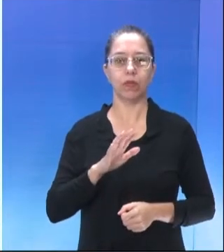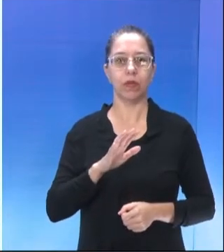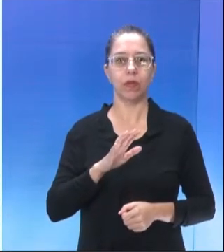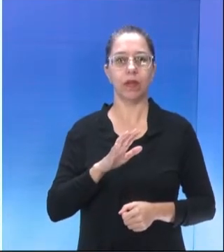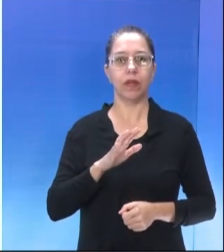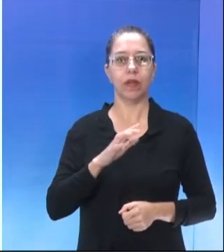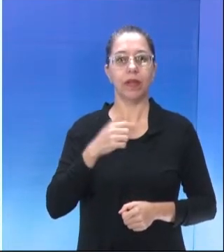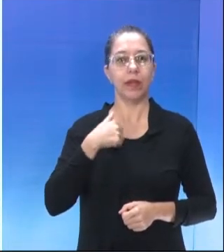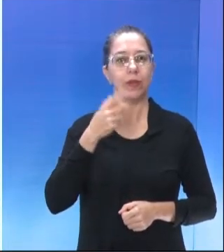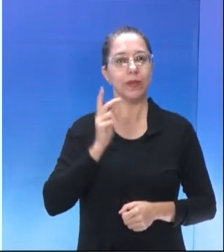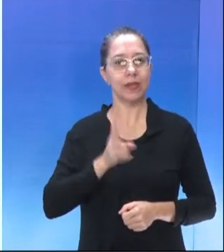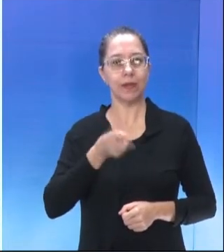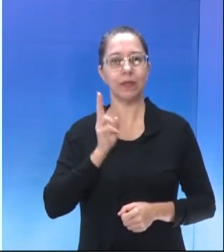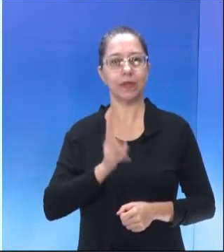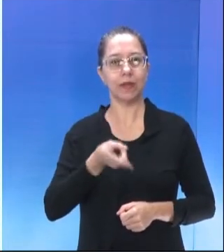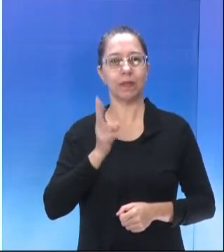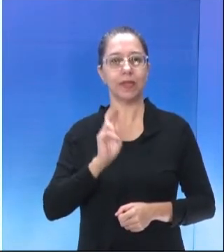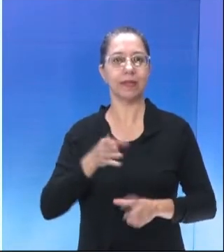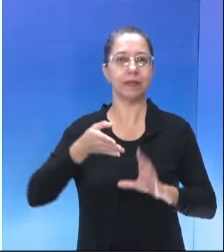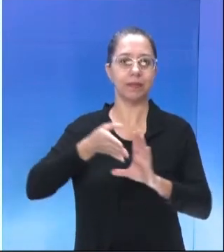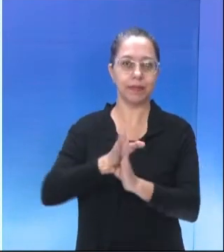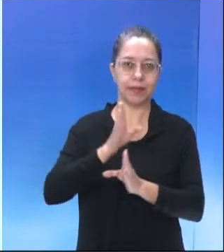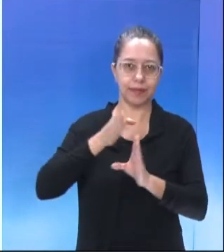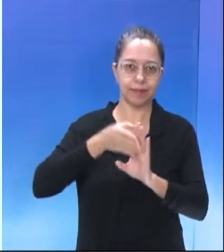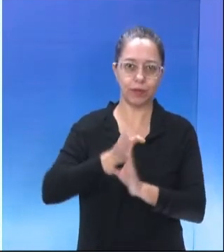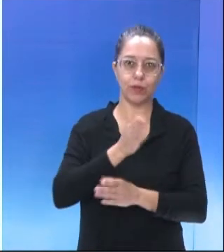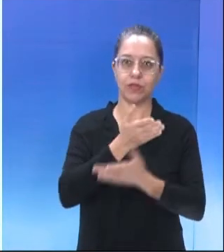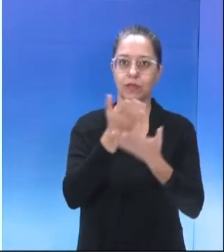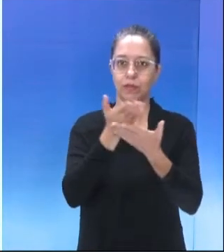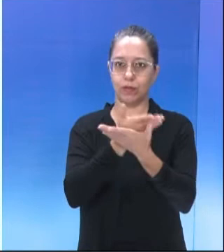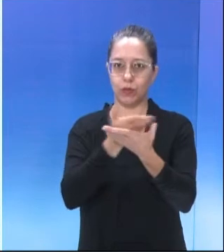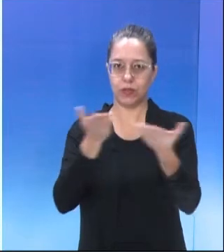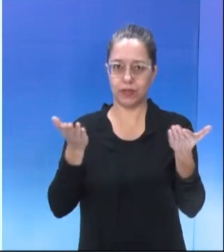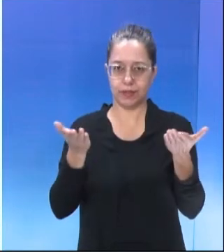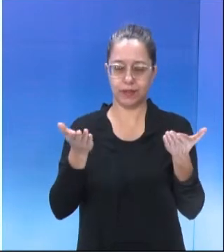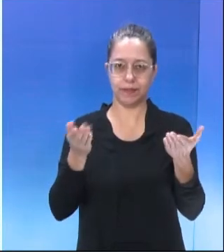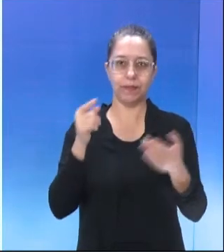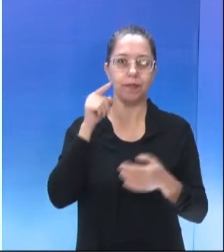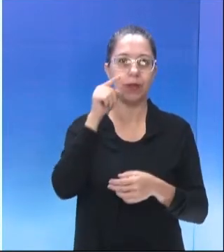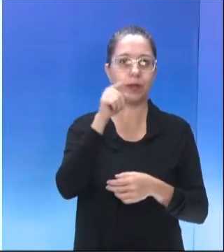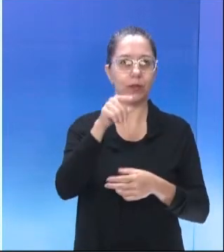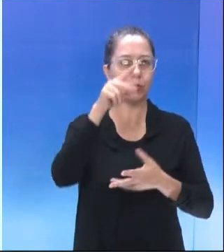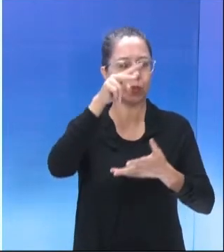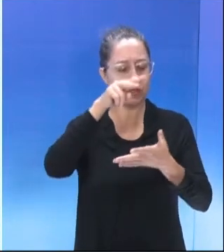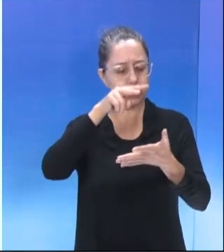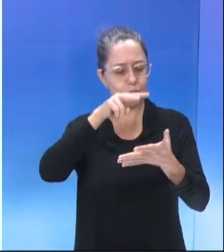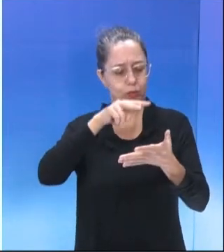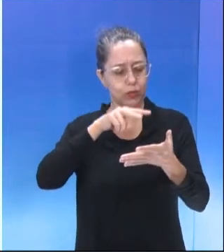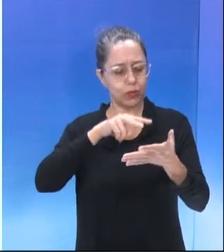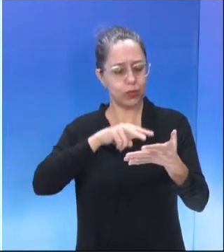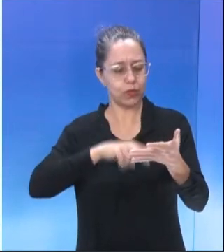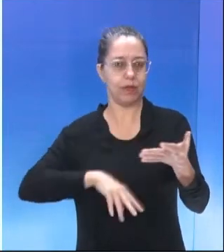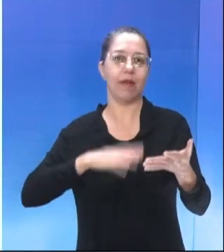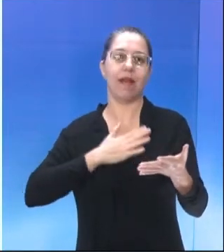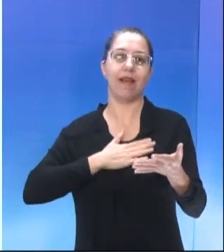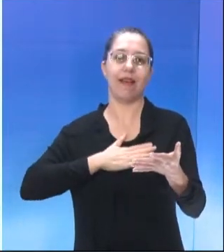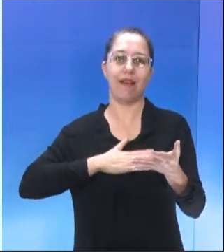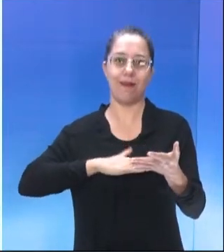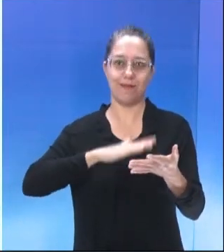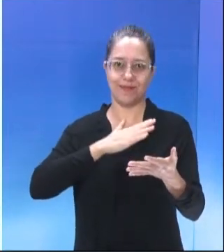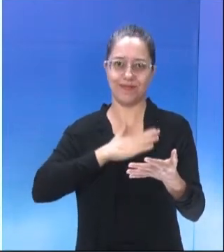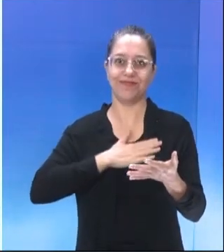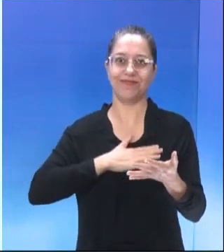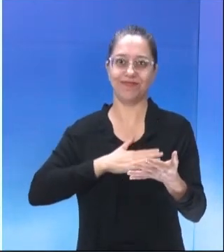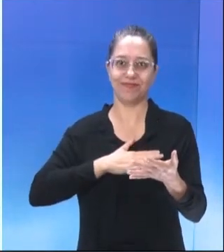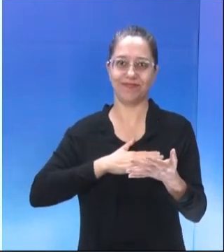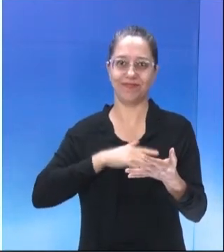o que eu tenho falado nas outras aulas. Ler com atenção o item para que você possa interpretar bem. Chegando nas alternativas